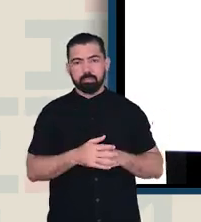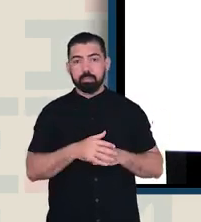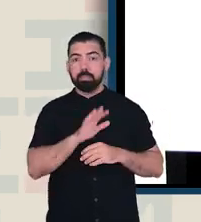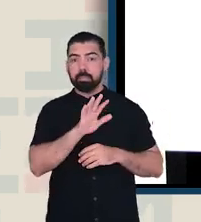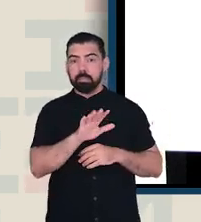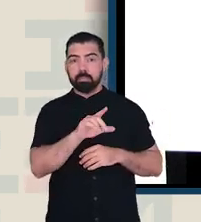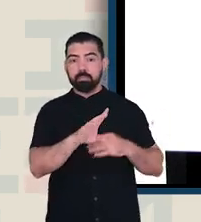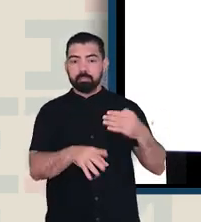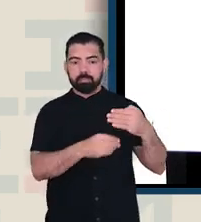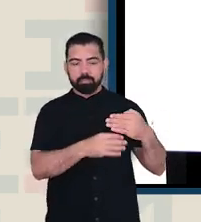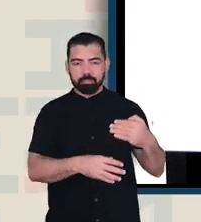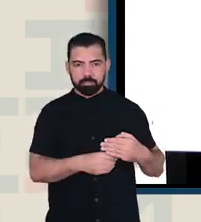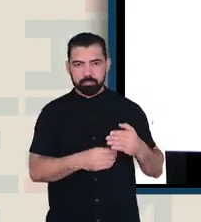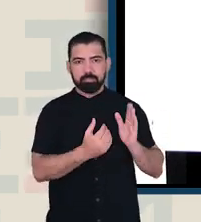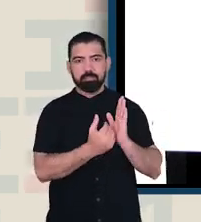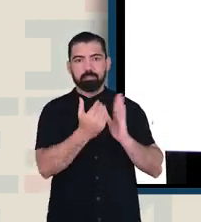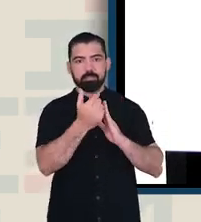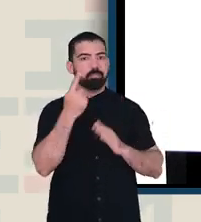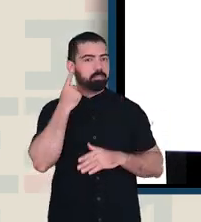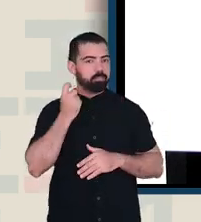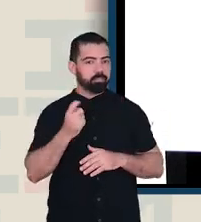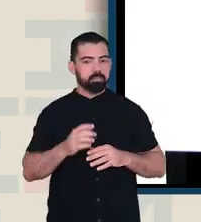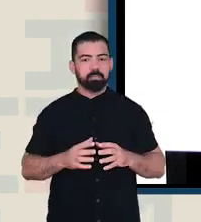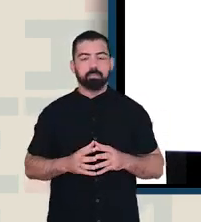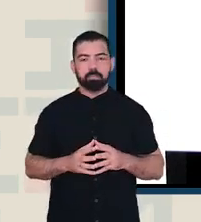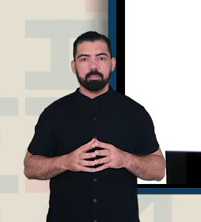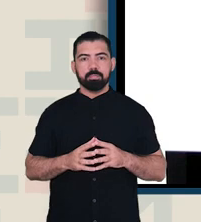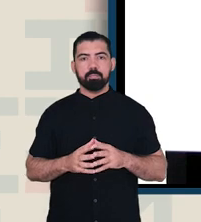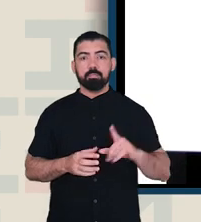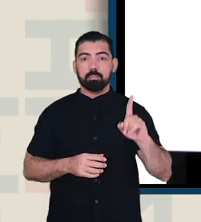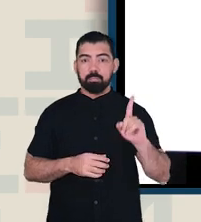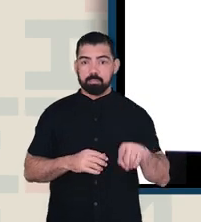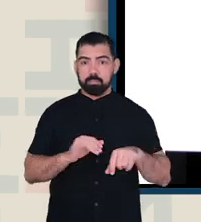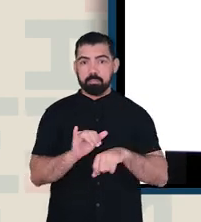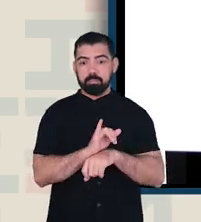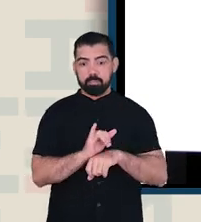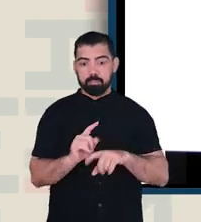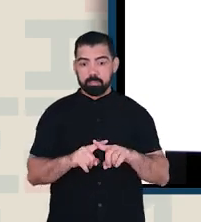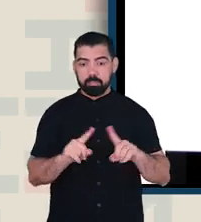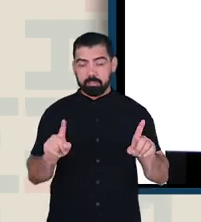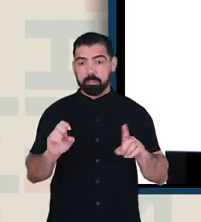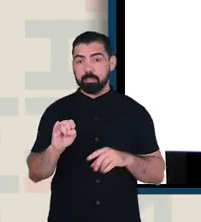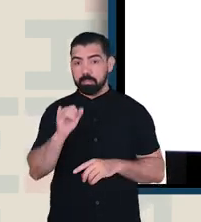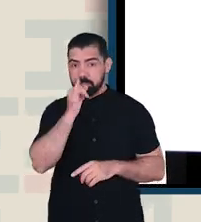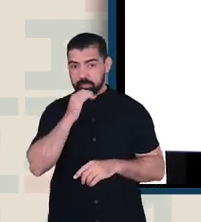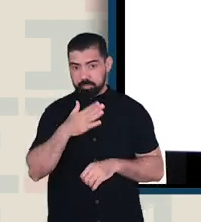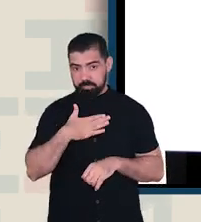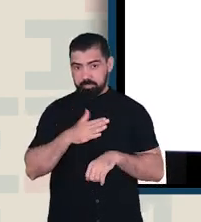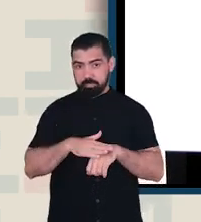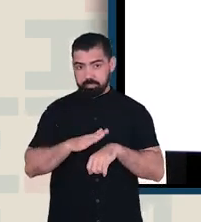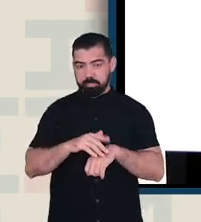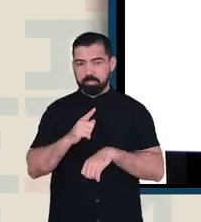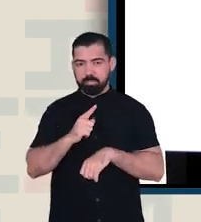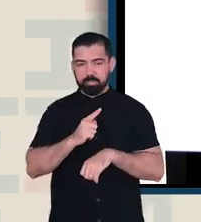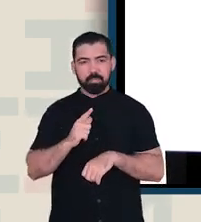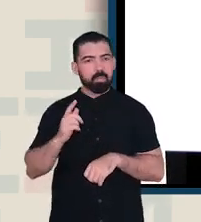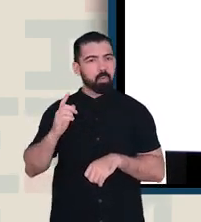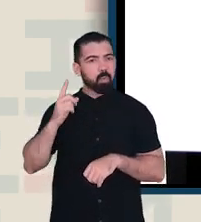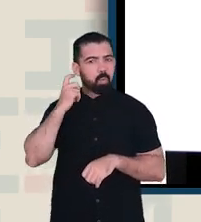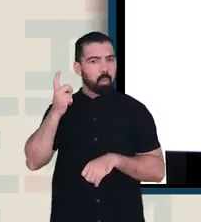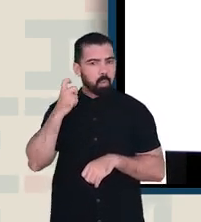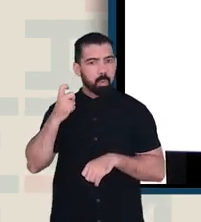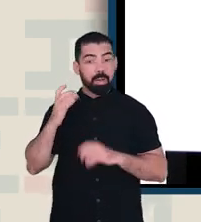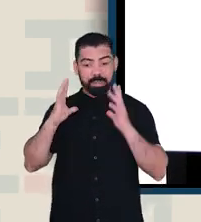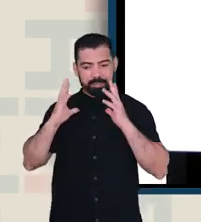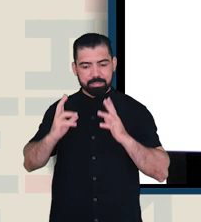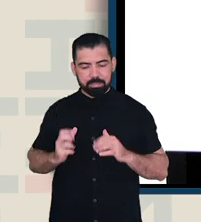já vai transformar bastante o som. É uma possibilidade, mas se eu tenho o som captado o mais completo